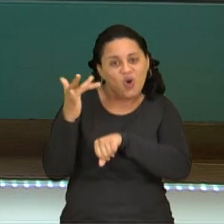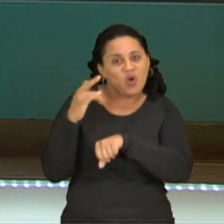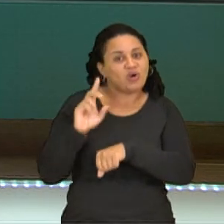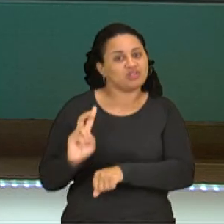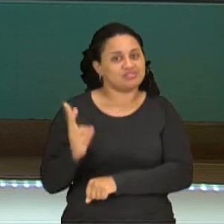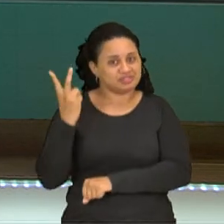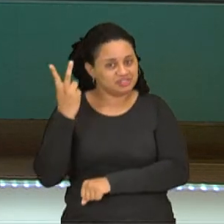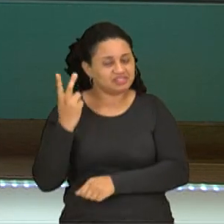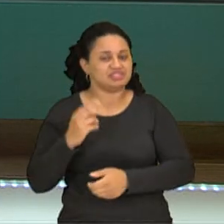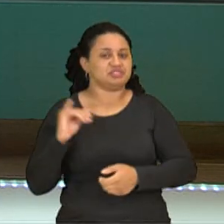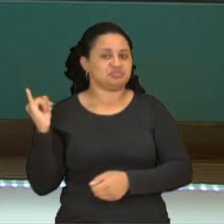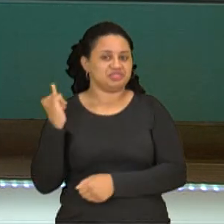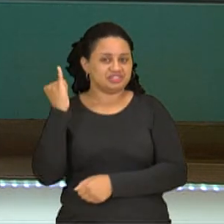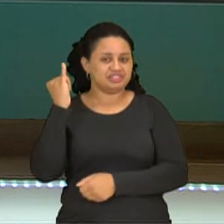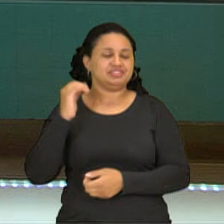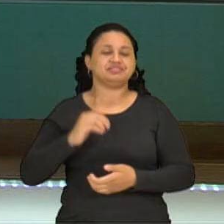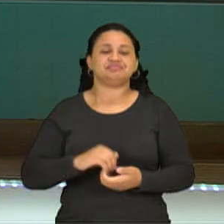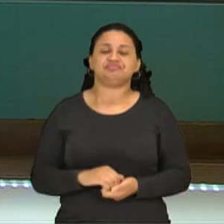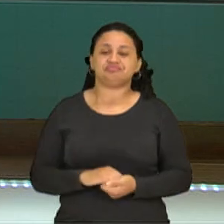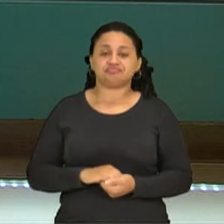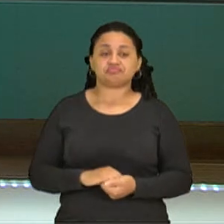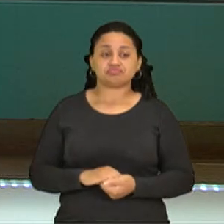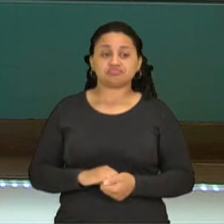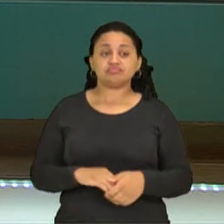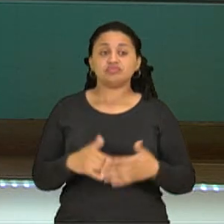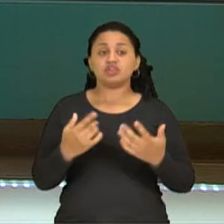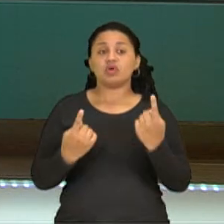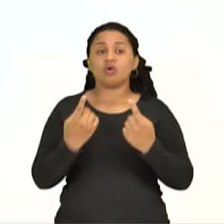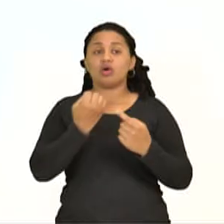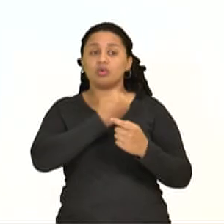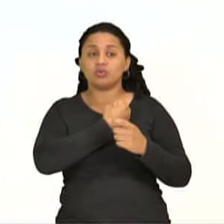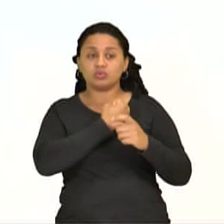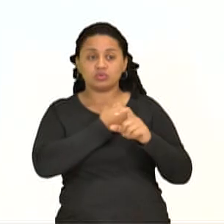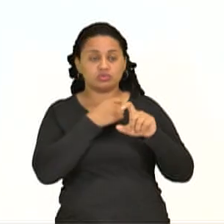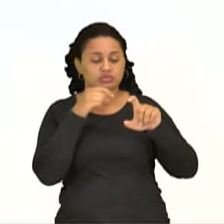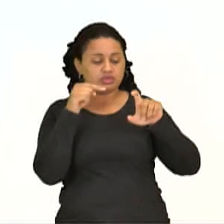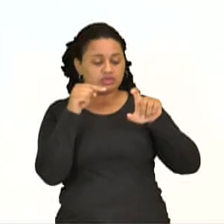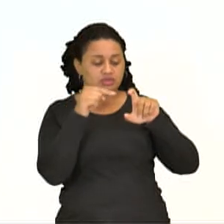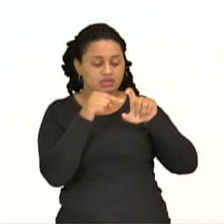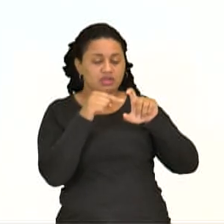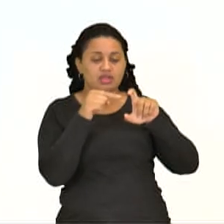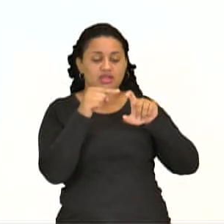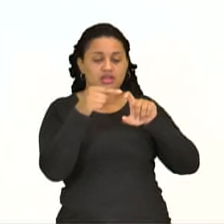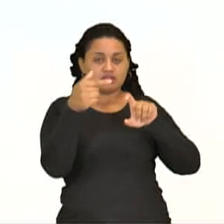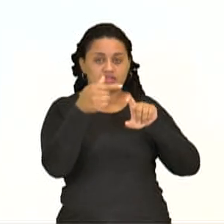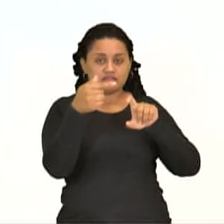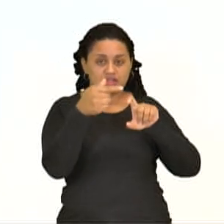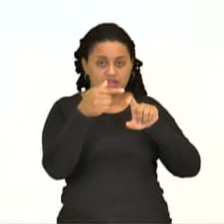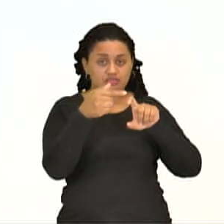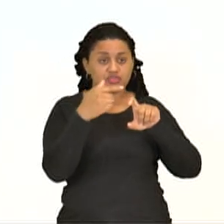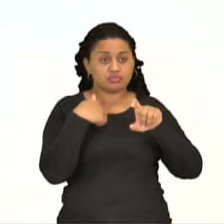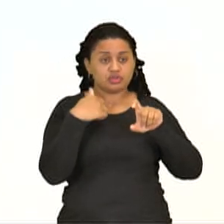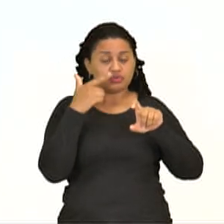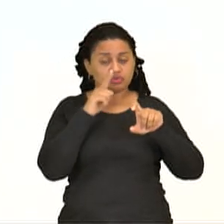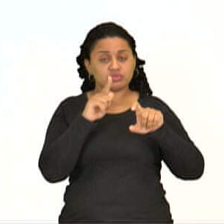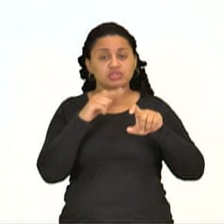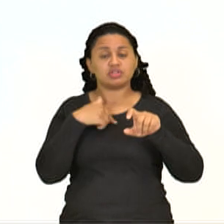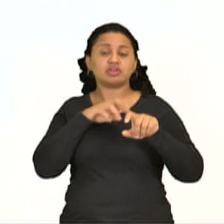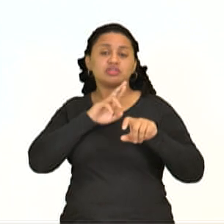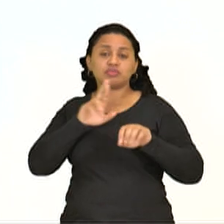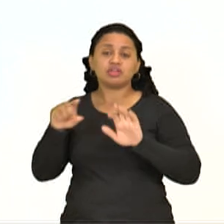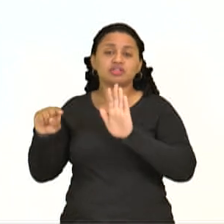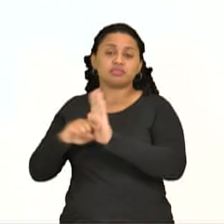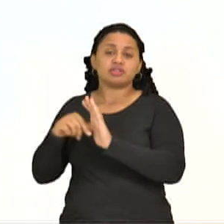ok? Não esqueçam. Então, qual é o número que se eu elevar a 7ª potência me dá